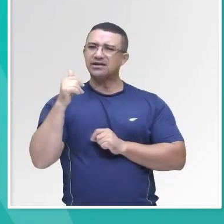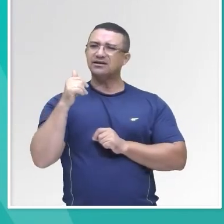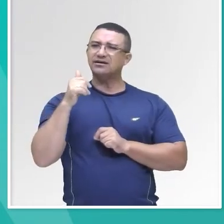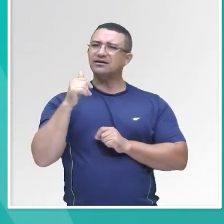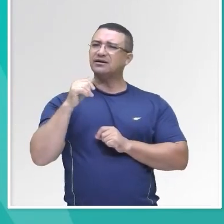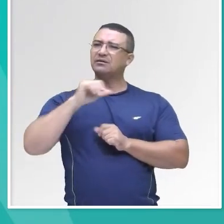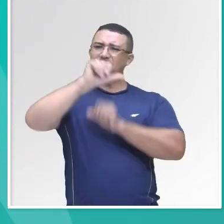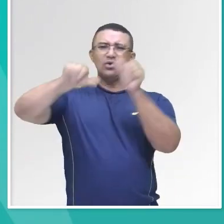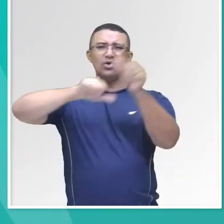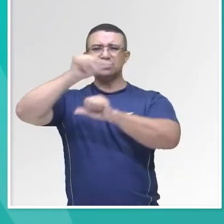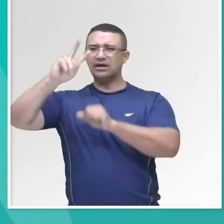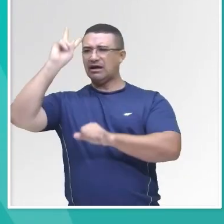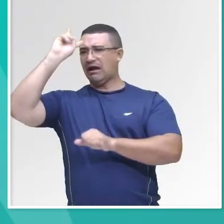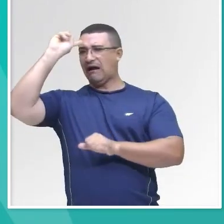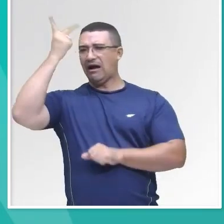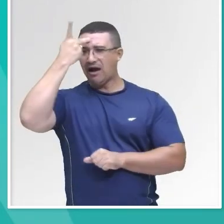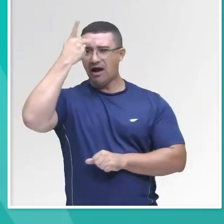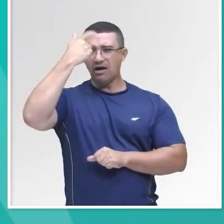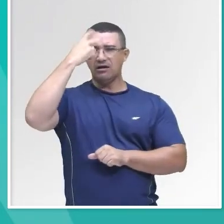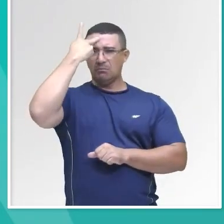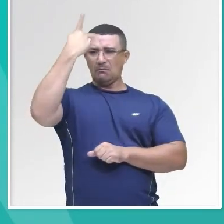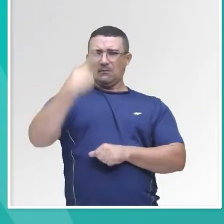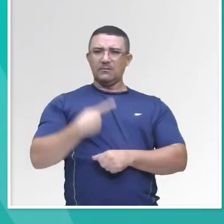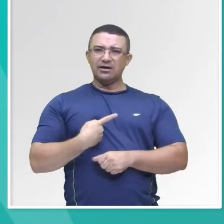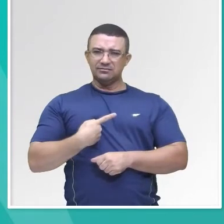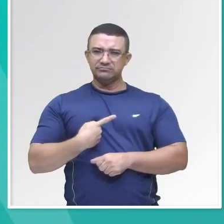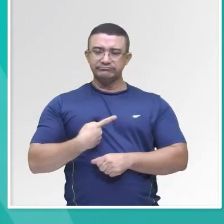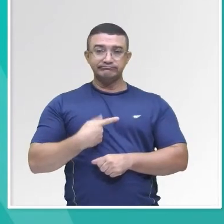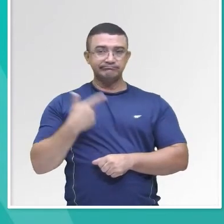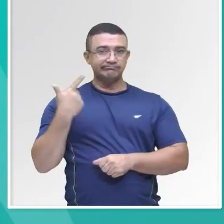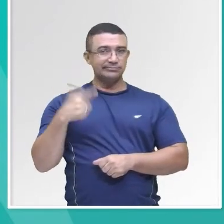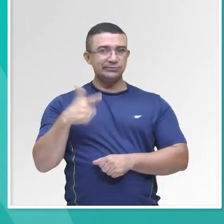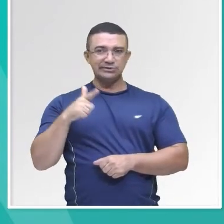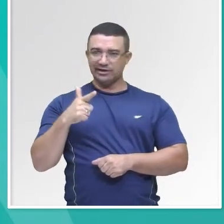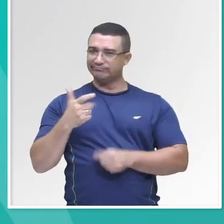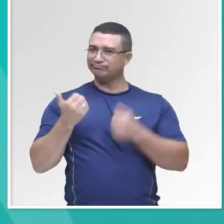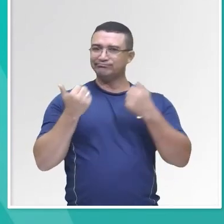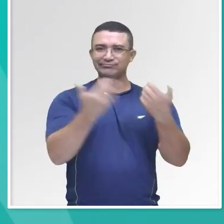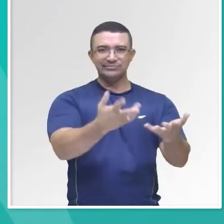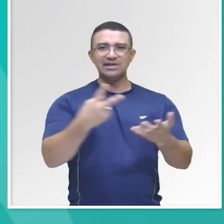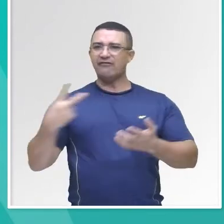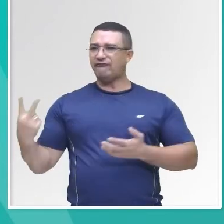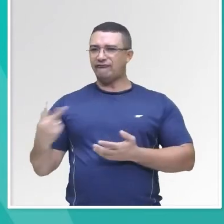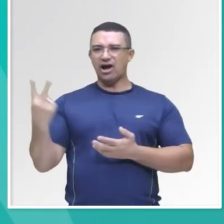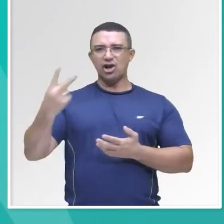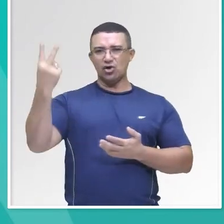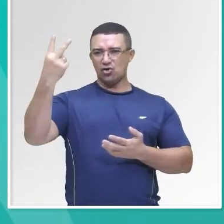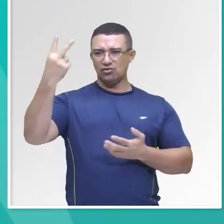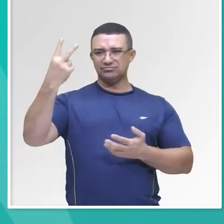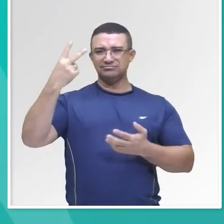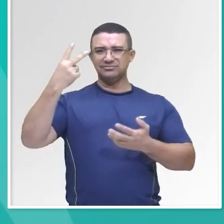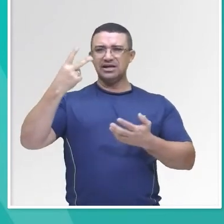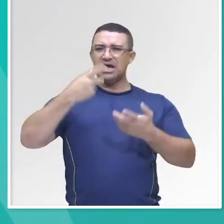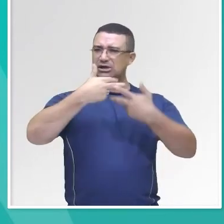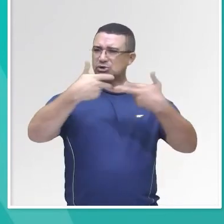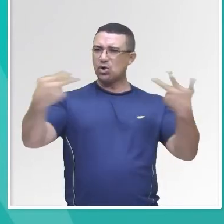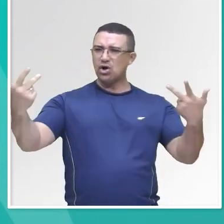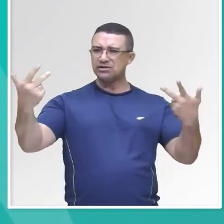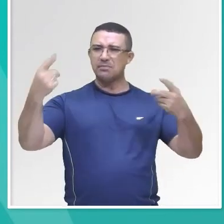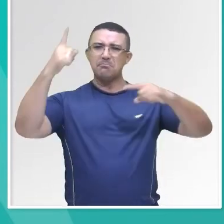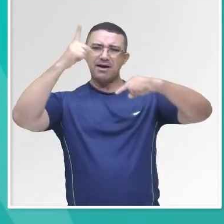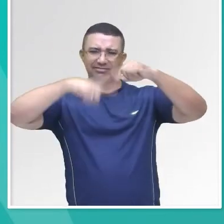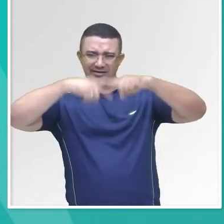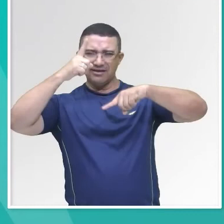individualista, né? Sem valor. Ou seja, ela vai dar valor às coisas, vai ser